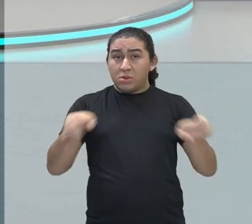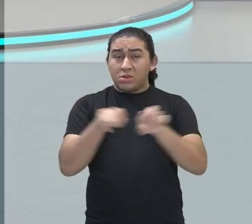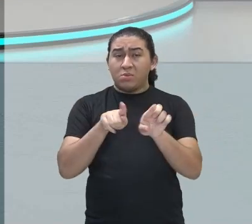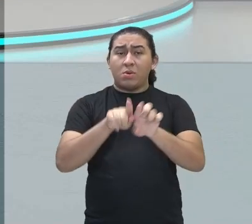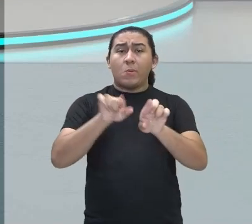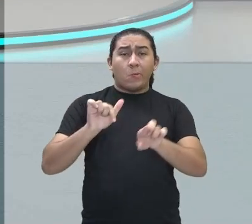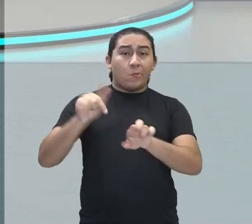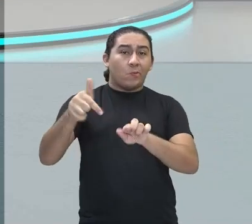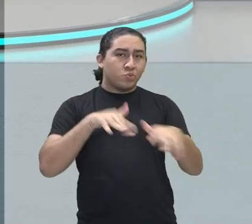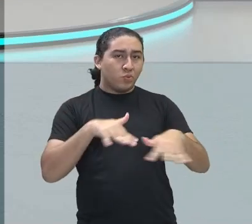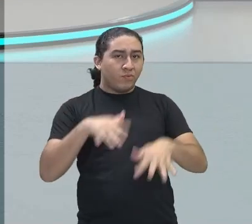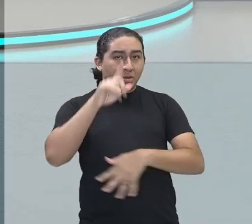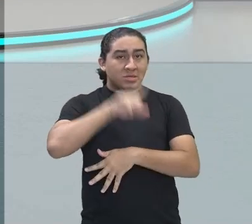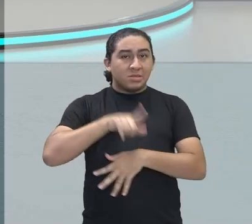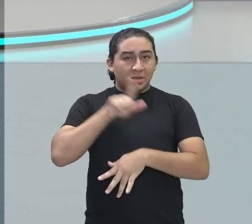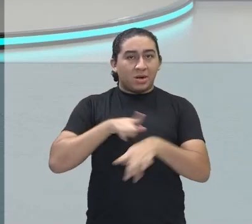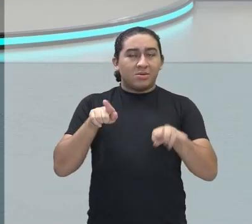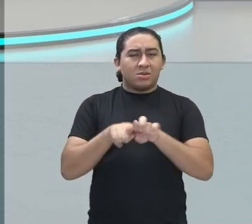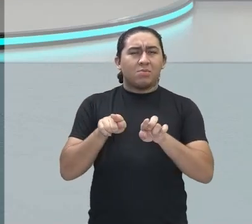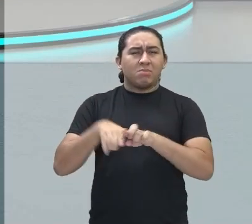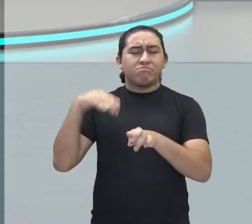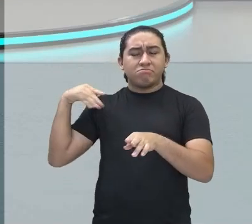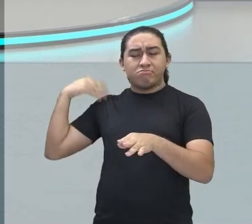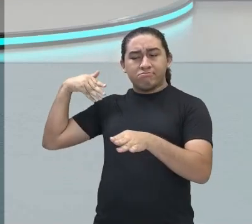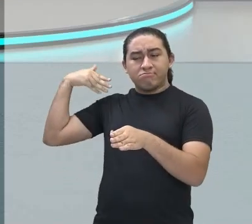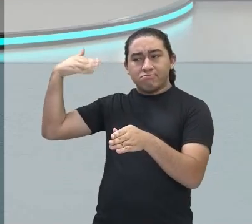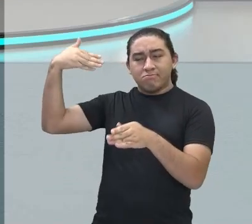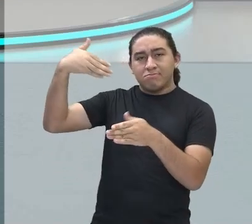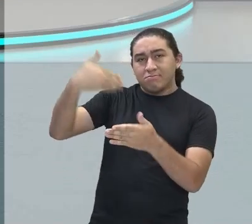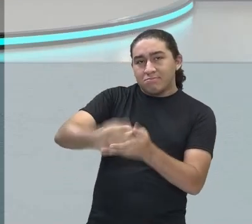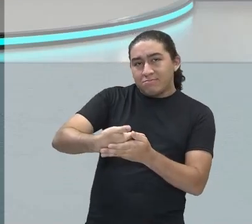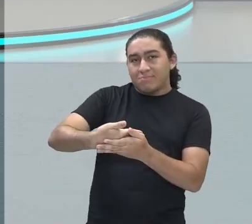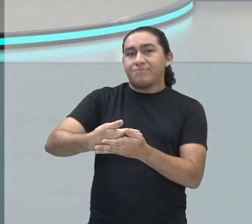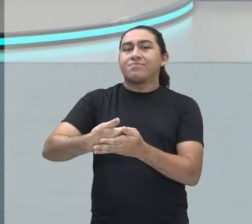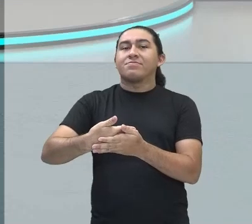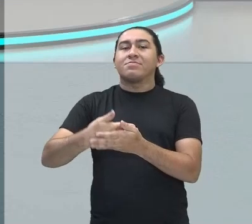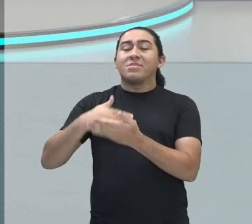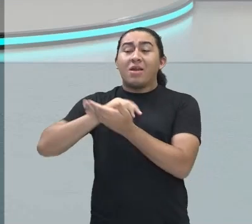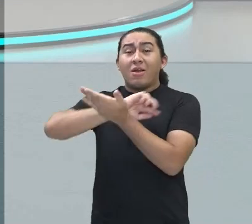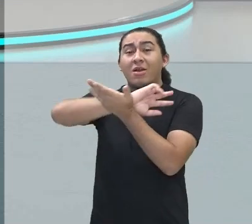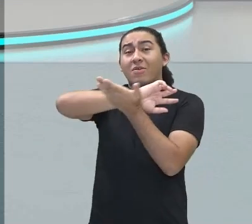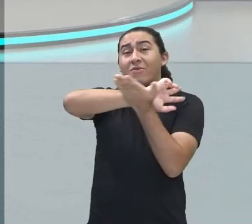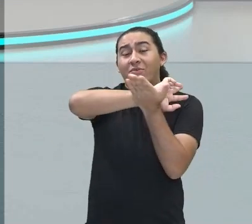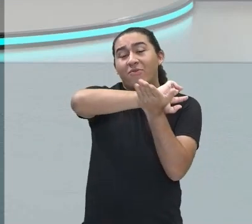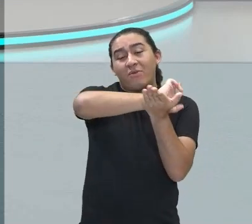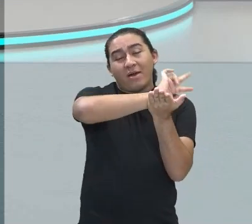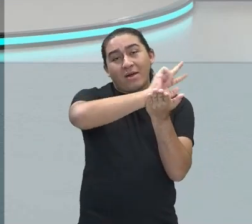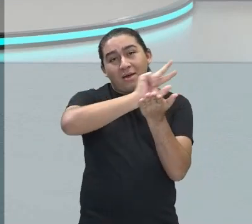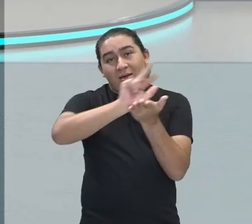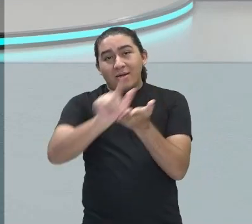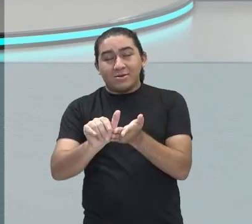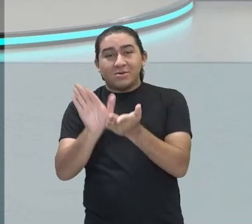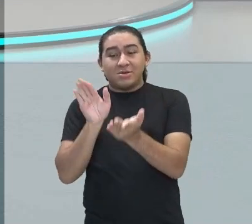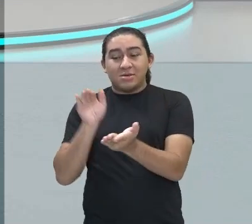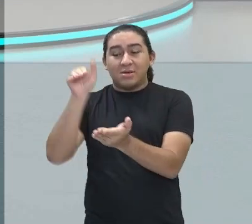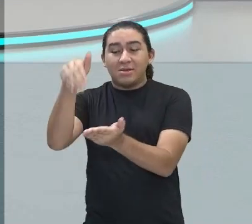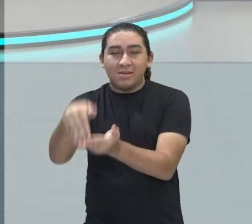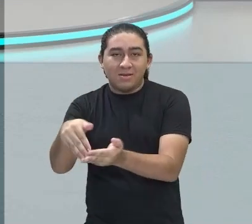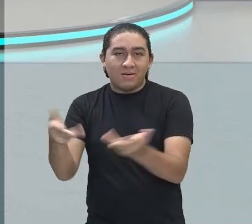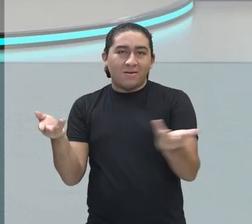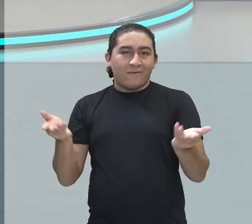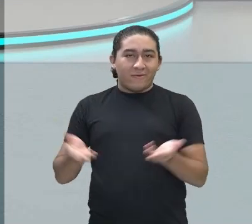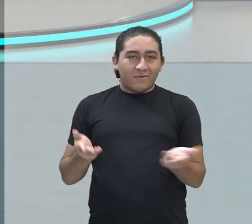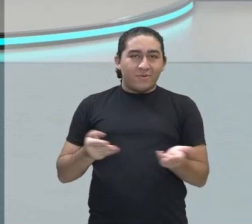outros movimentos literários, desde lá do trovadorismo, e chegamos até aqui